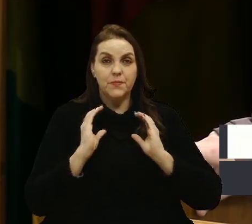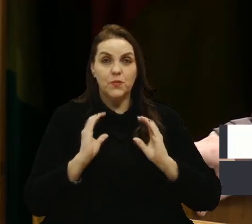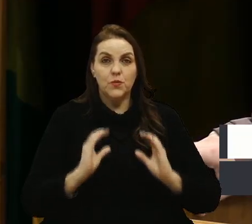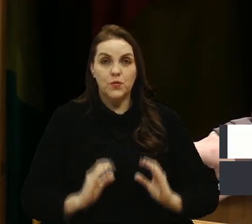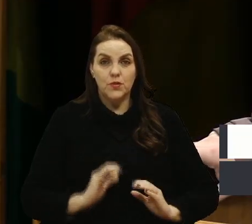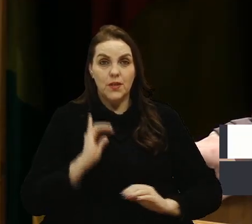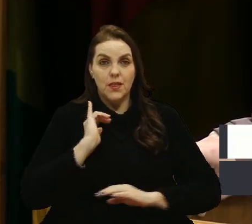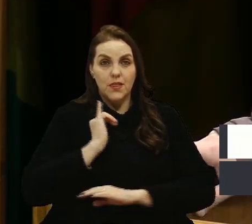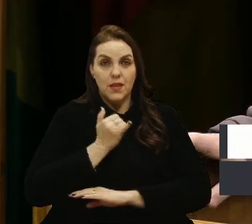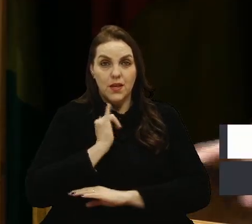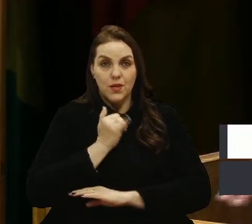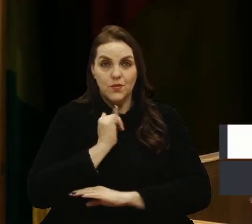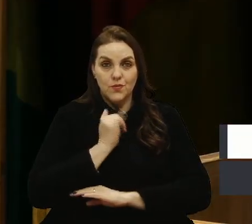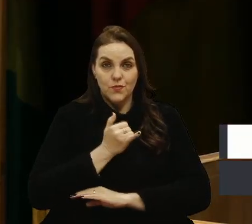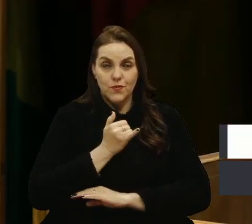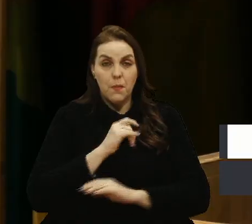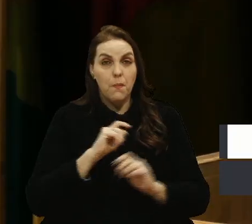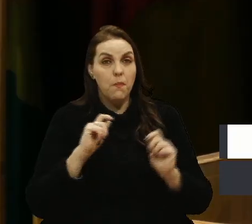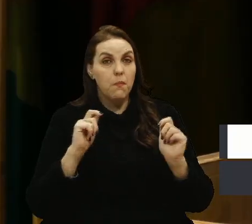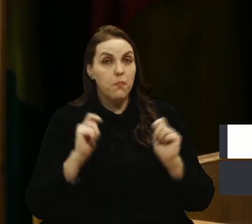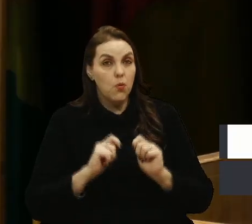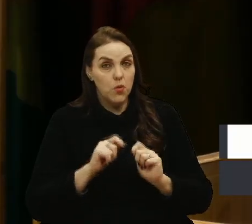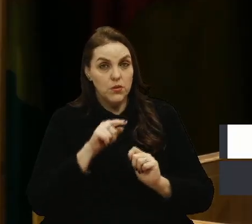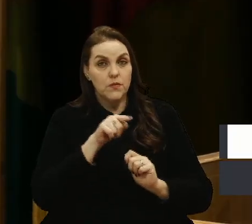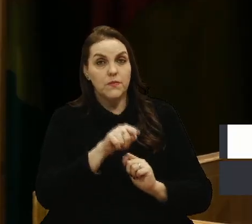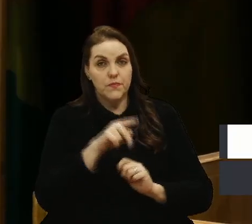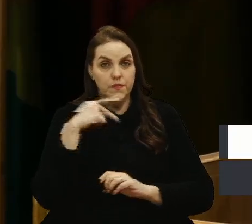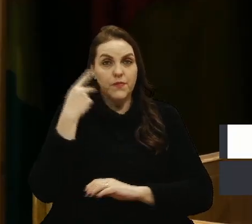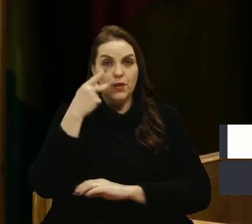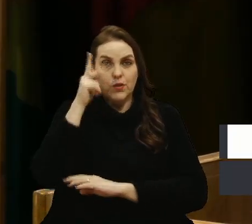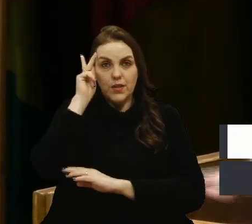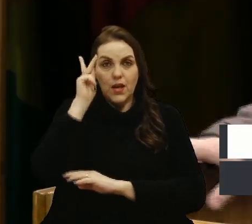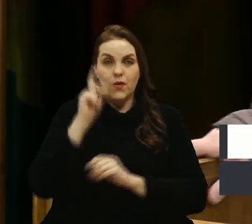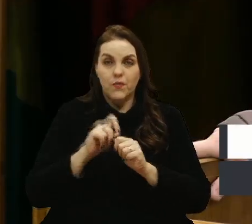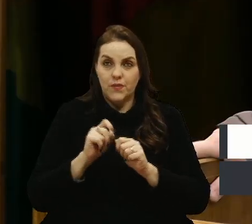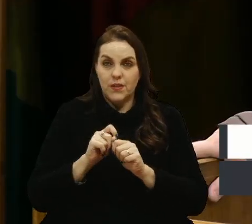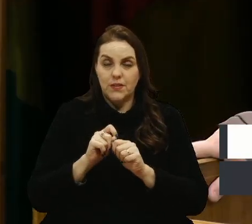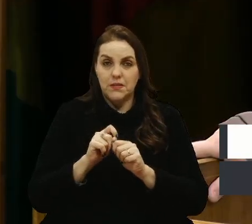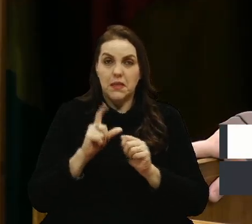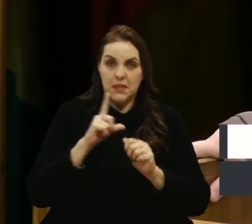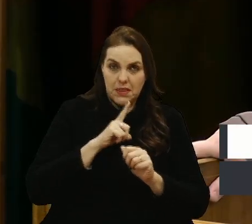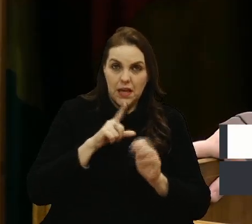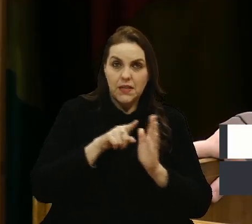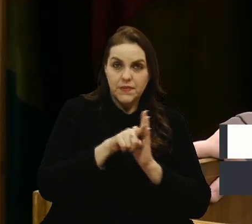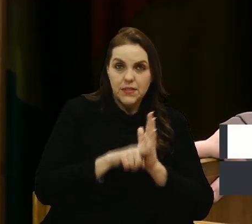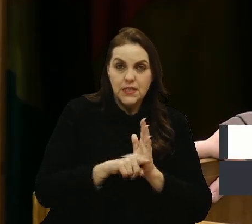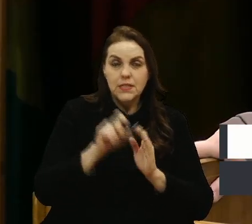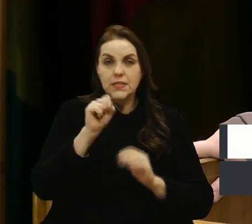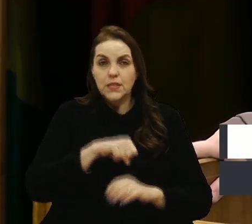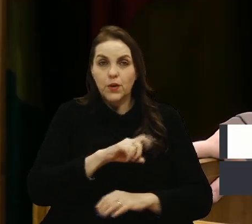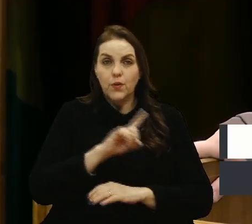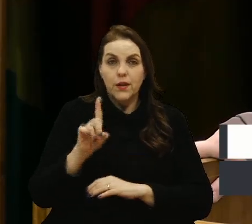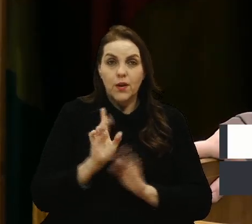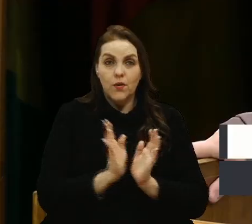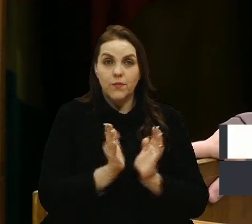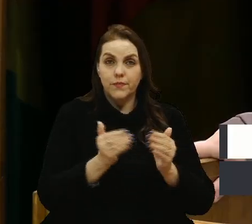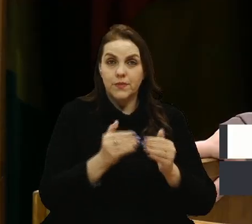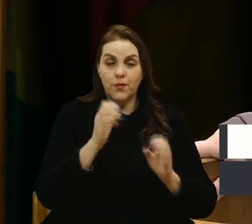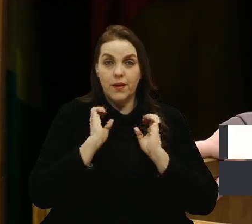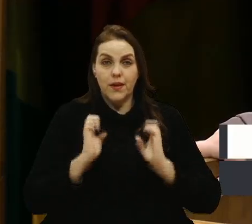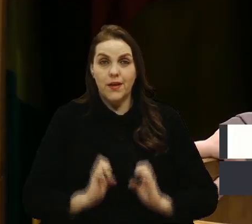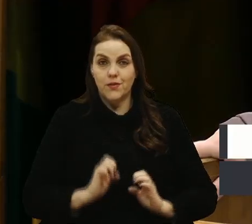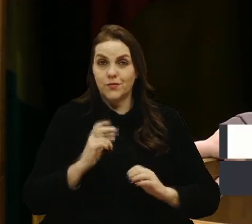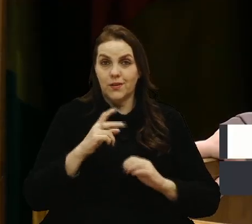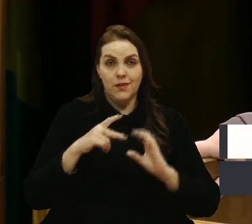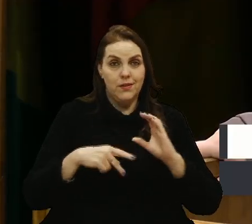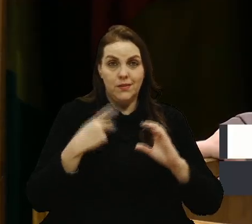narrada e possivelmente cometida pelo vereador Iago, se cabe ou não cabe investigação dentro da Comissão de Ética Parlamentar. A